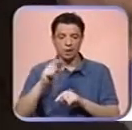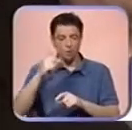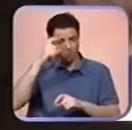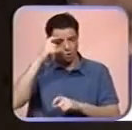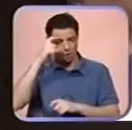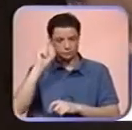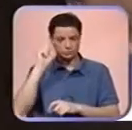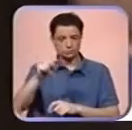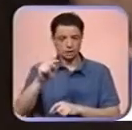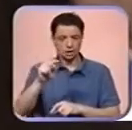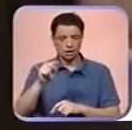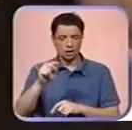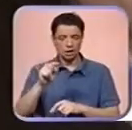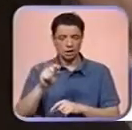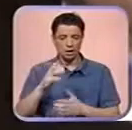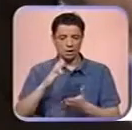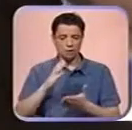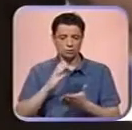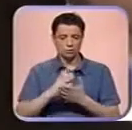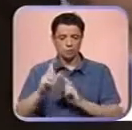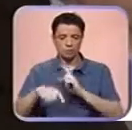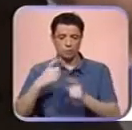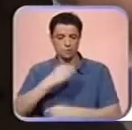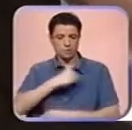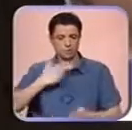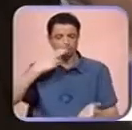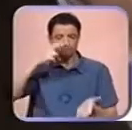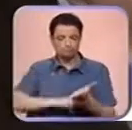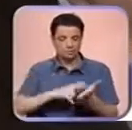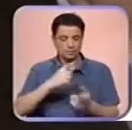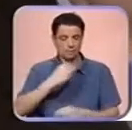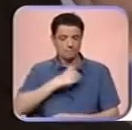numa loja e só depois é que optou por ir a um médico oftalmologista?